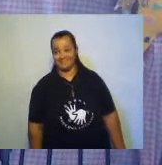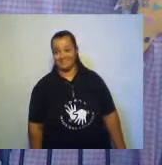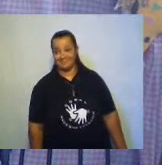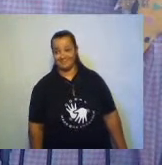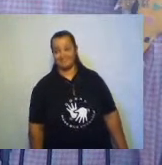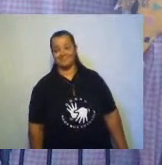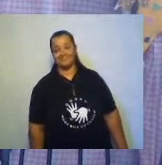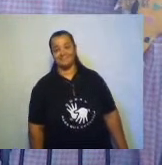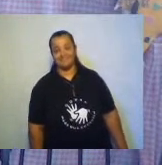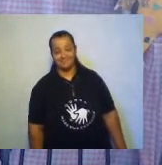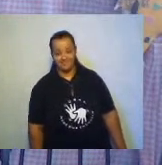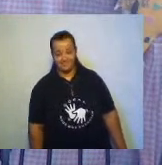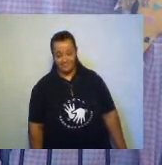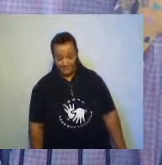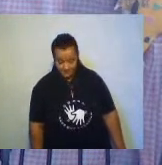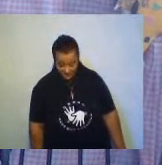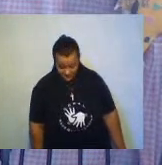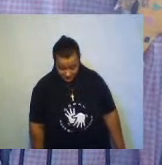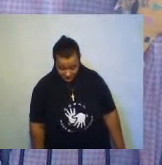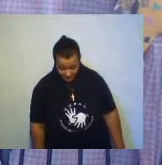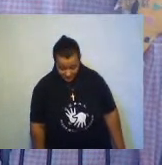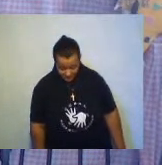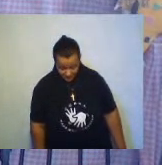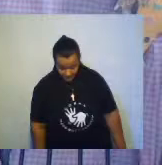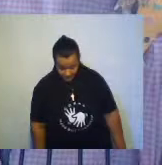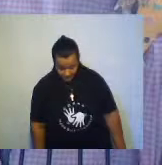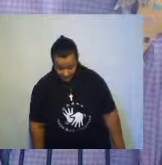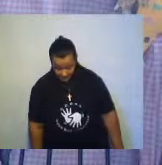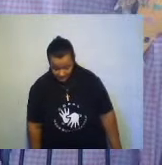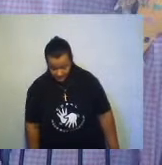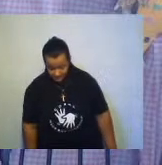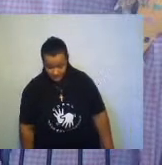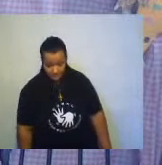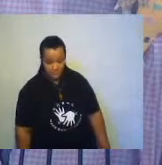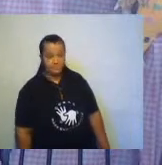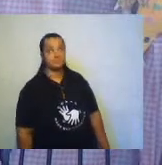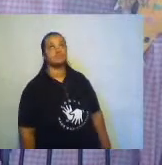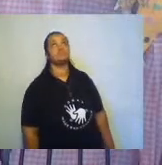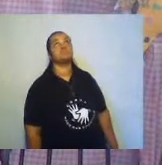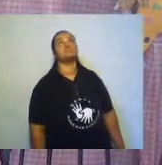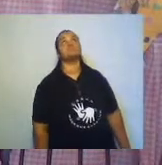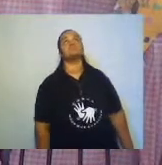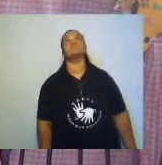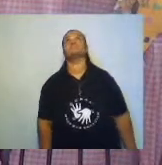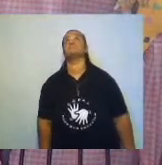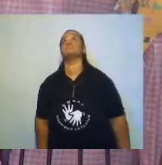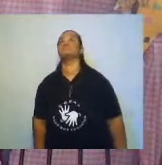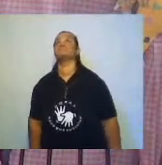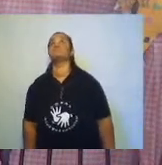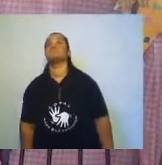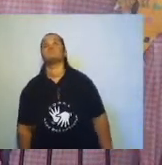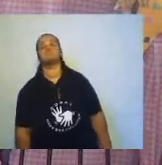Um beijo para você, meu amor. Vamos de música então, Rafael. Essa moda é boa. Vamos embora.